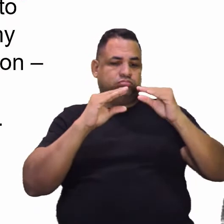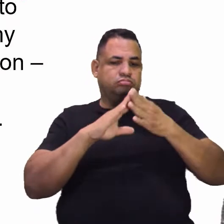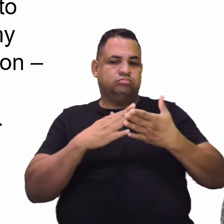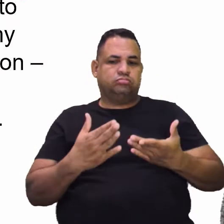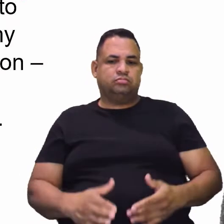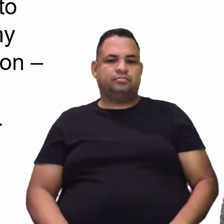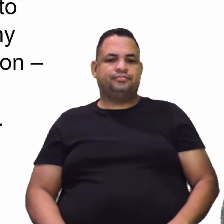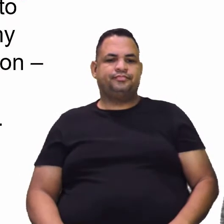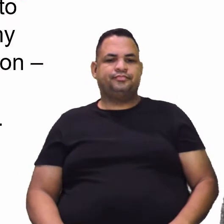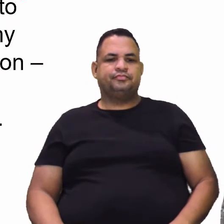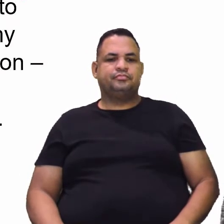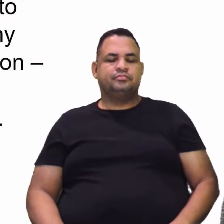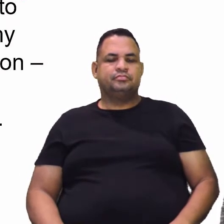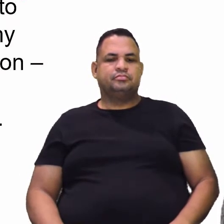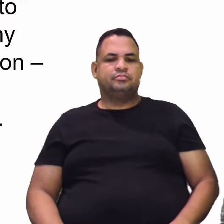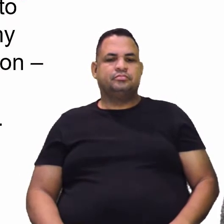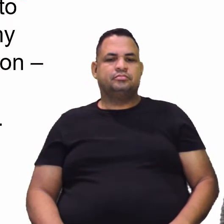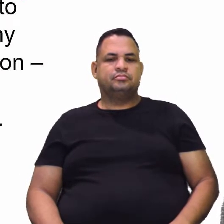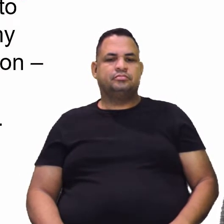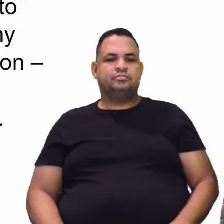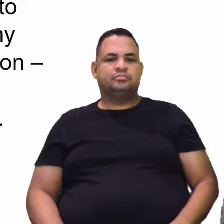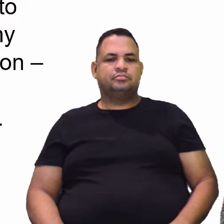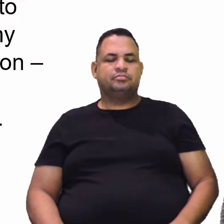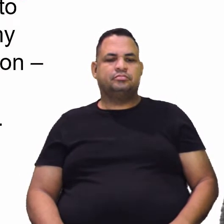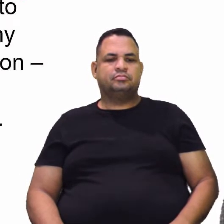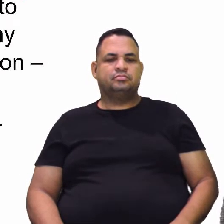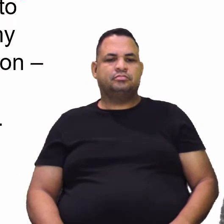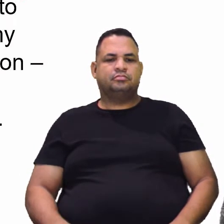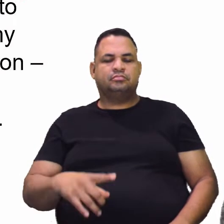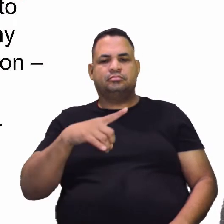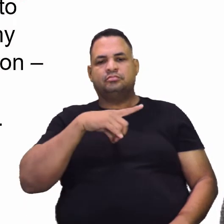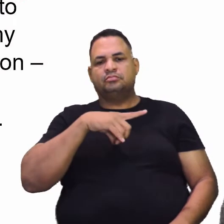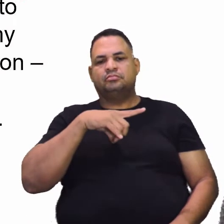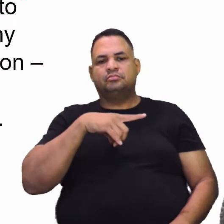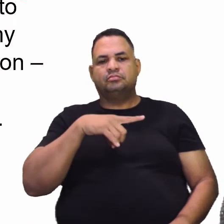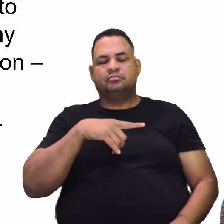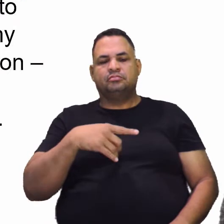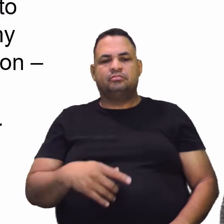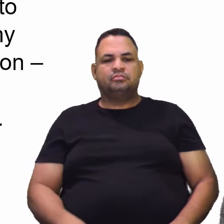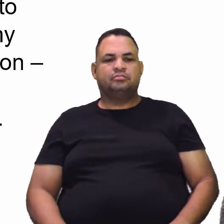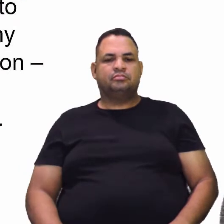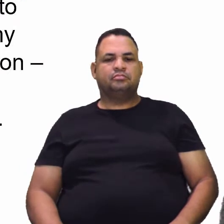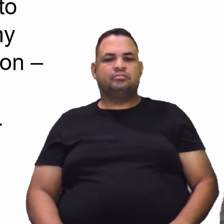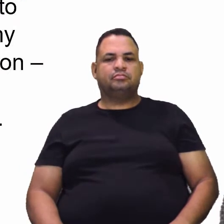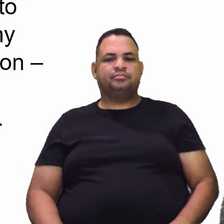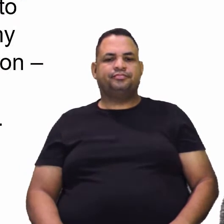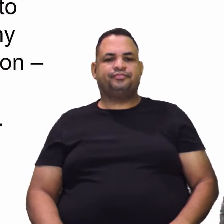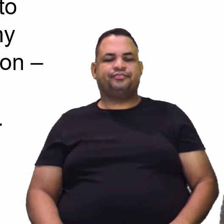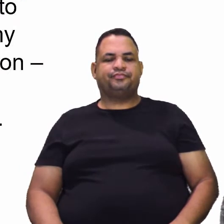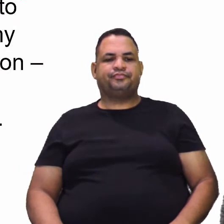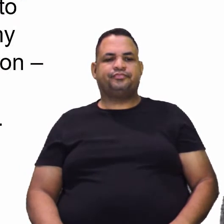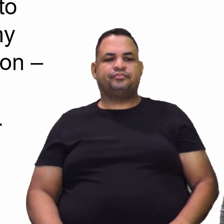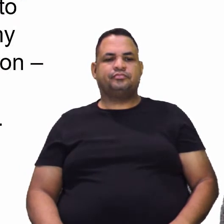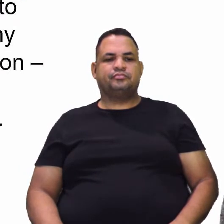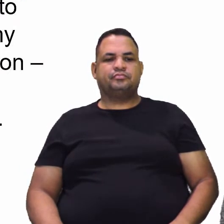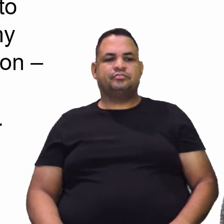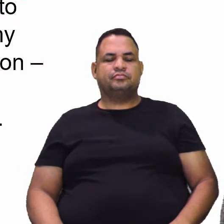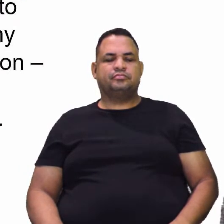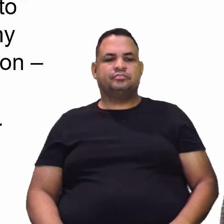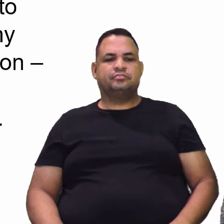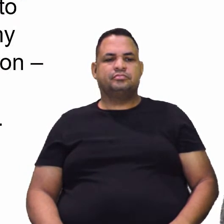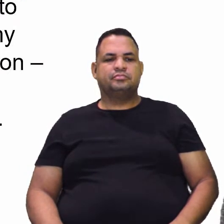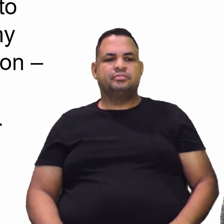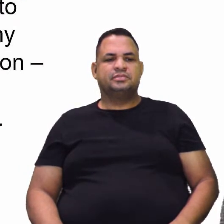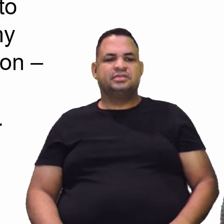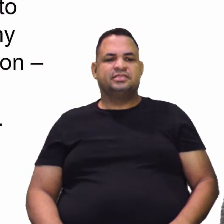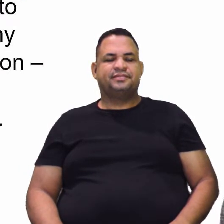janto, né? É a janta, né? Eu janto, I have. Então, nós temos aqui have dinner. Então, eu vou colocar tudo,